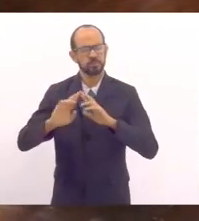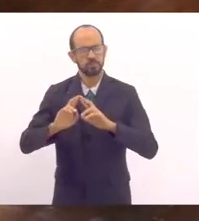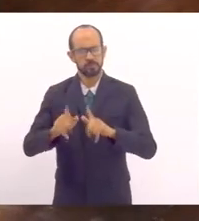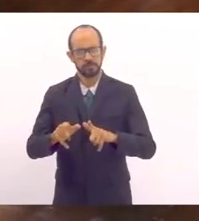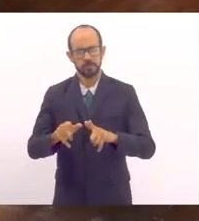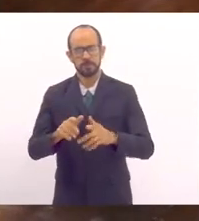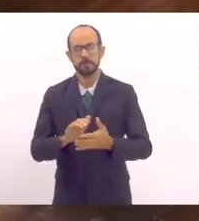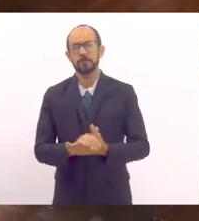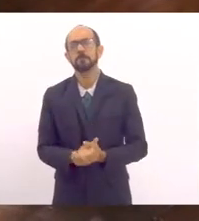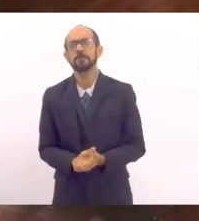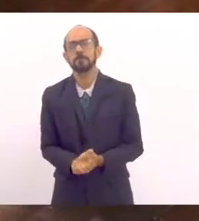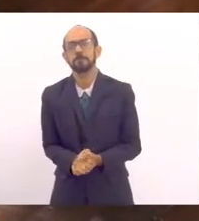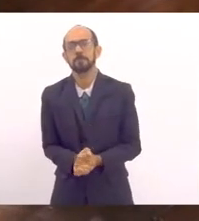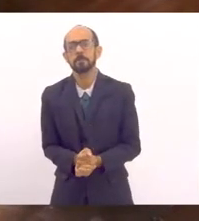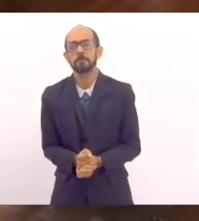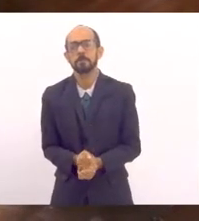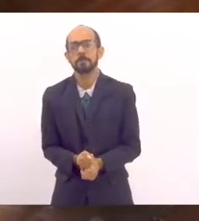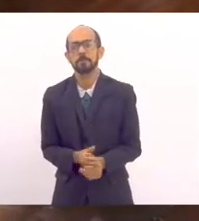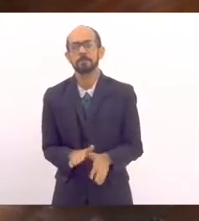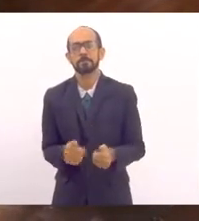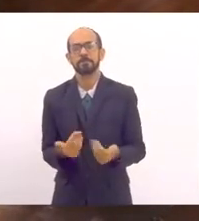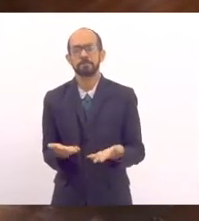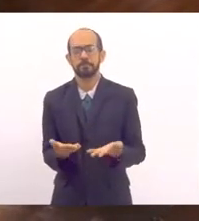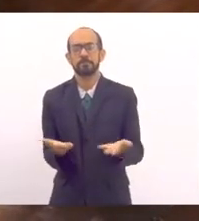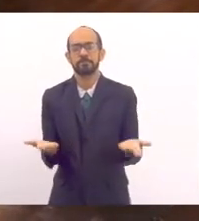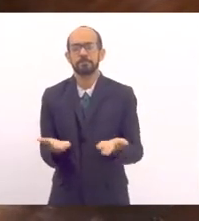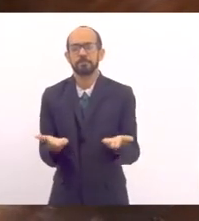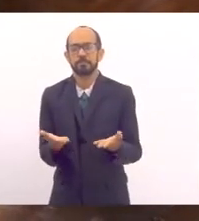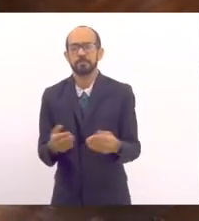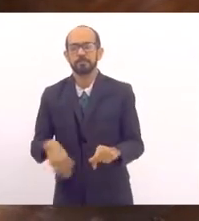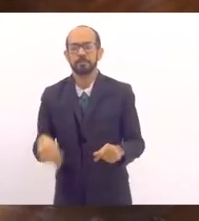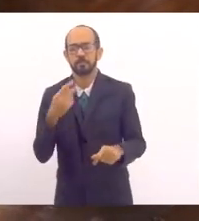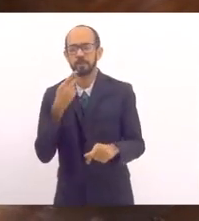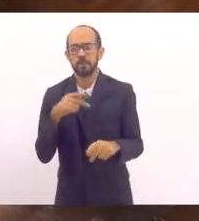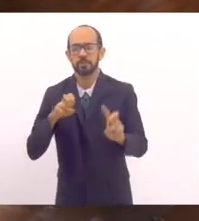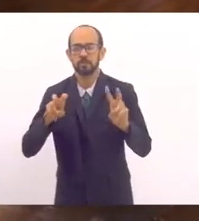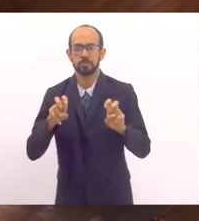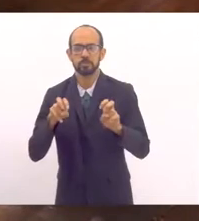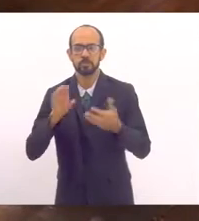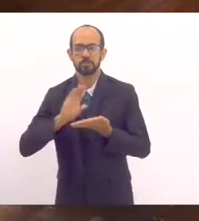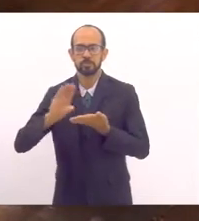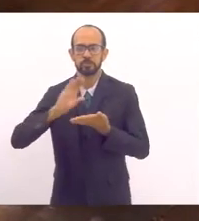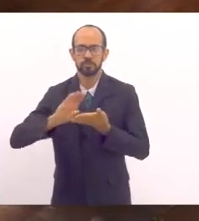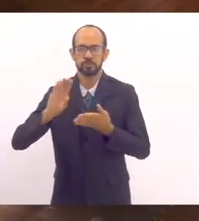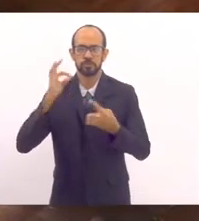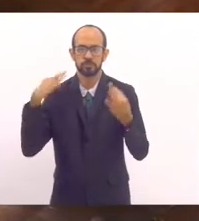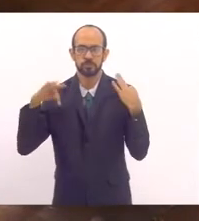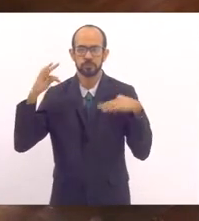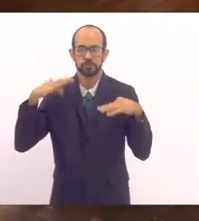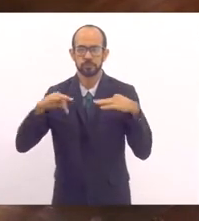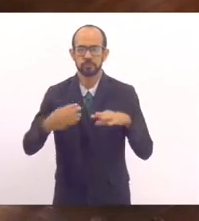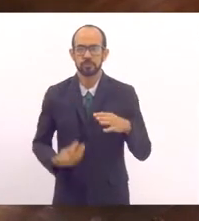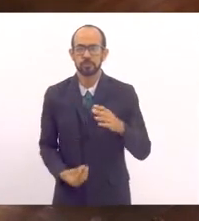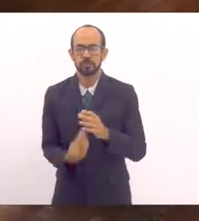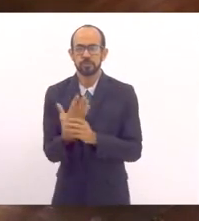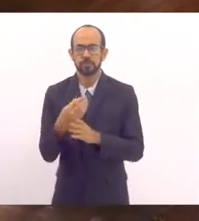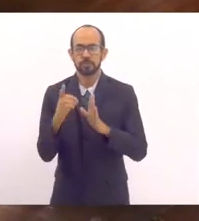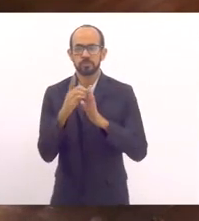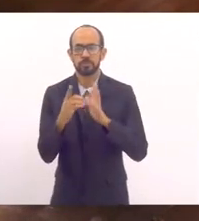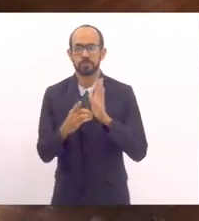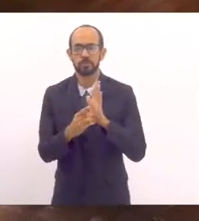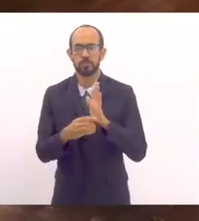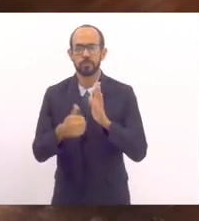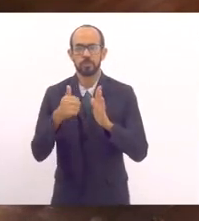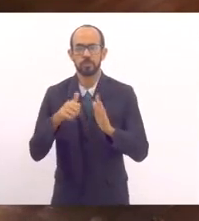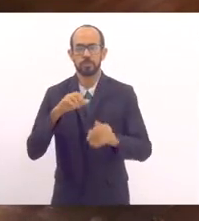aí, fazendo um apêndicezinho em relação ao Conselho Estadual de Turismo, ele nasceu por força de decreto em